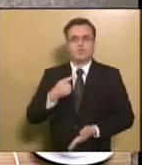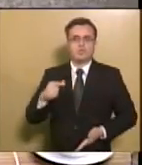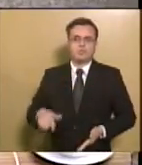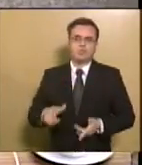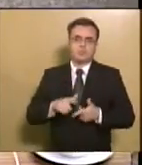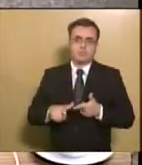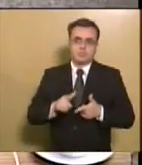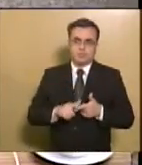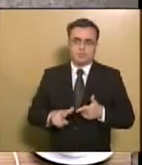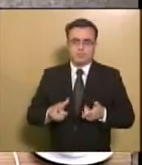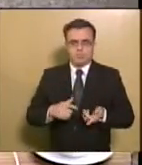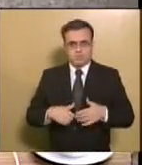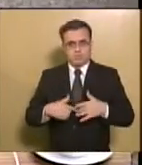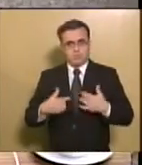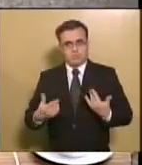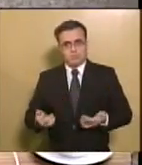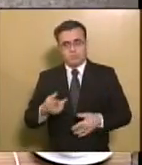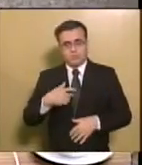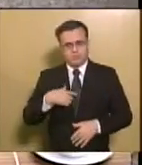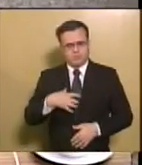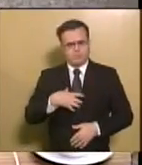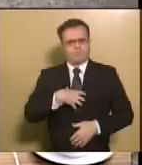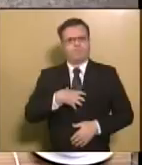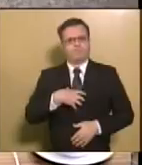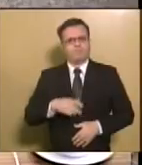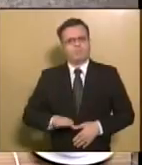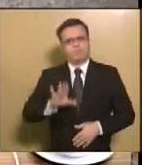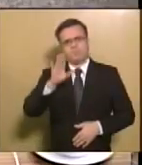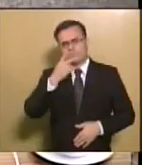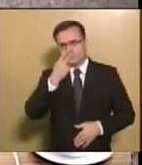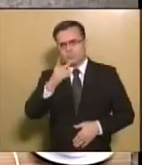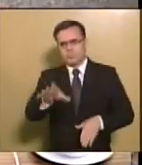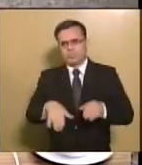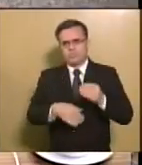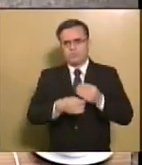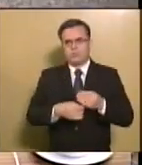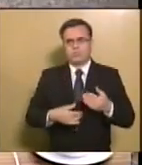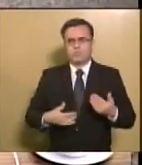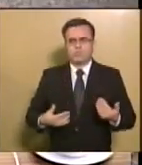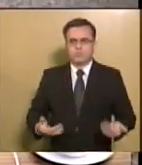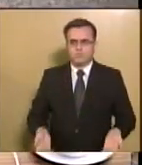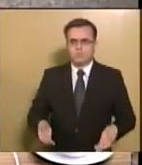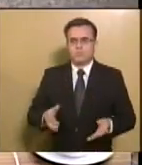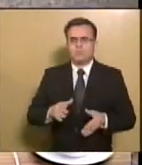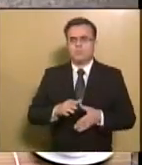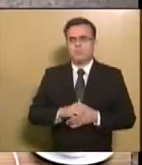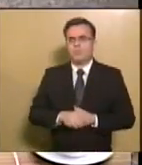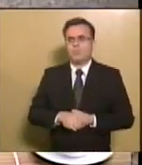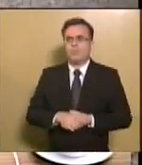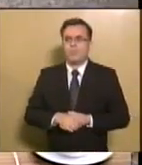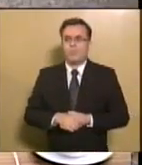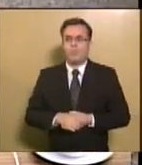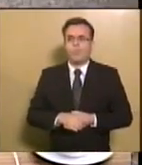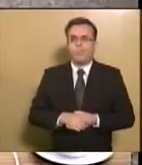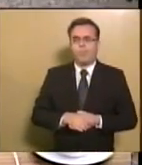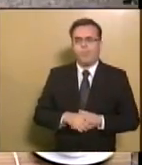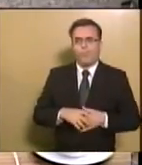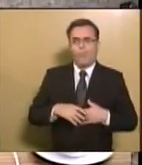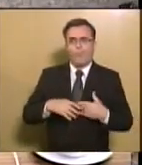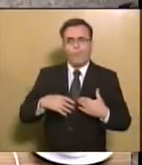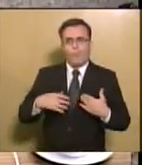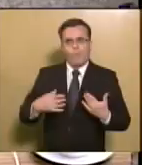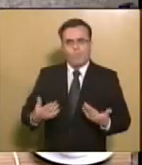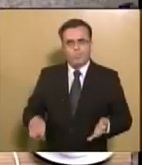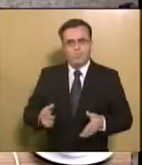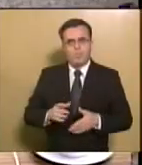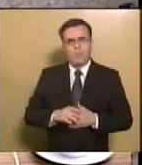que me motivou a pedir uma parte de Vossa Excelência, um dos pontos, foi exatamente a questão